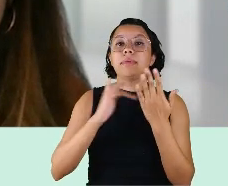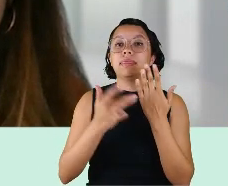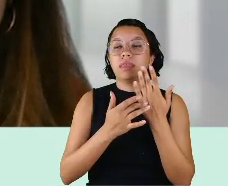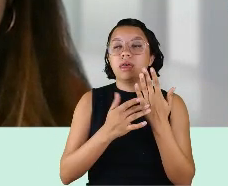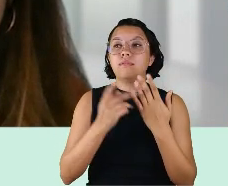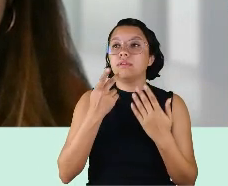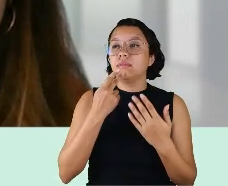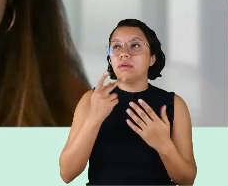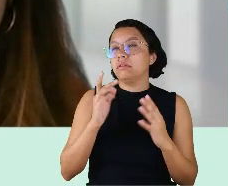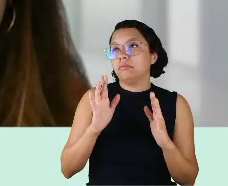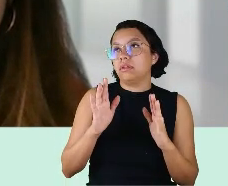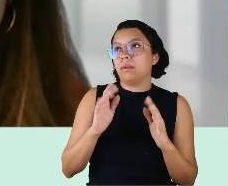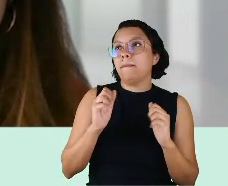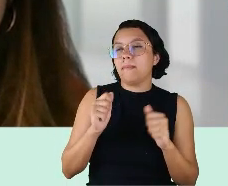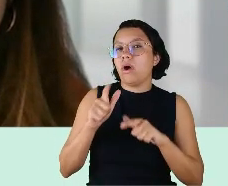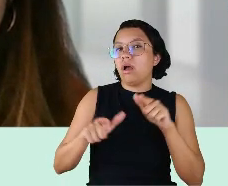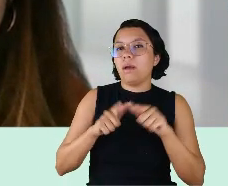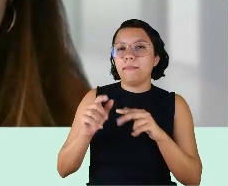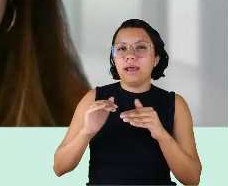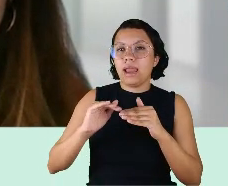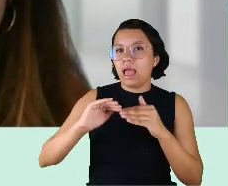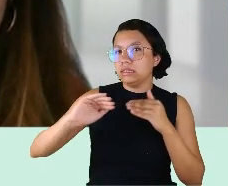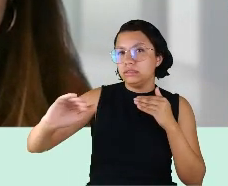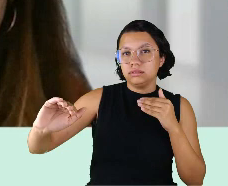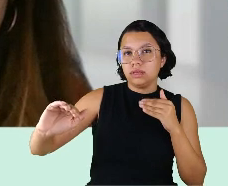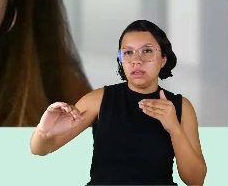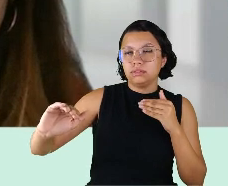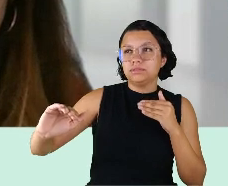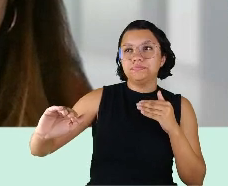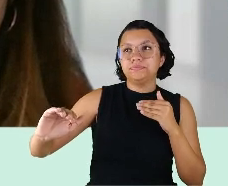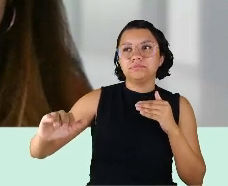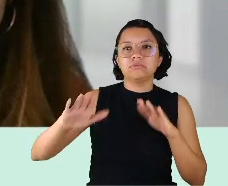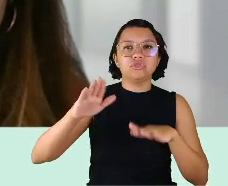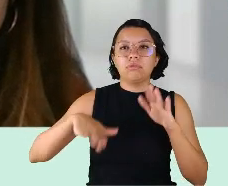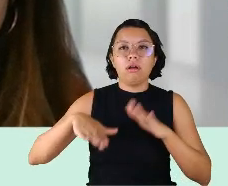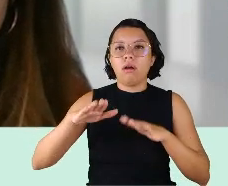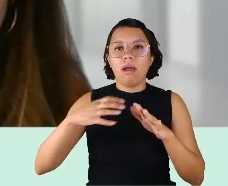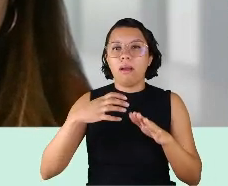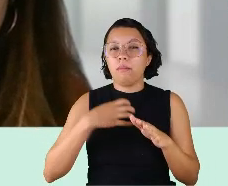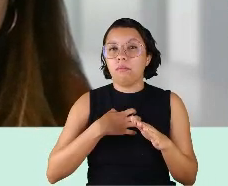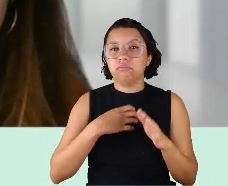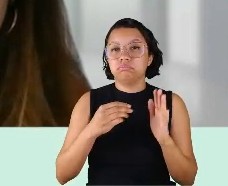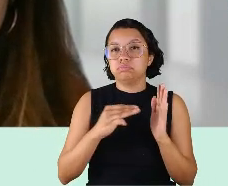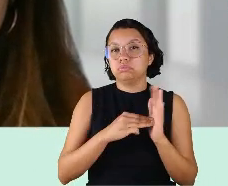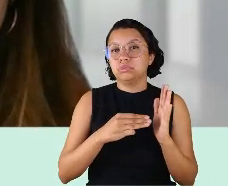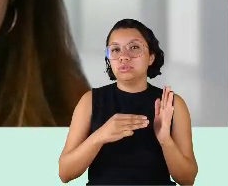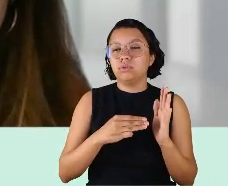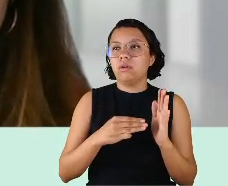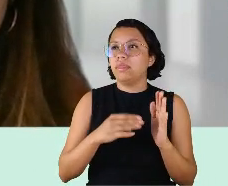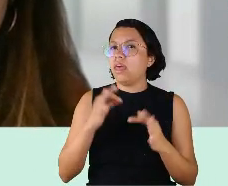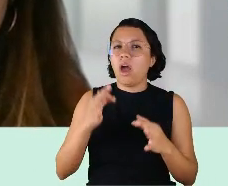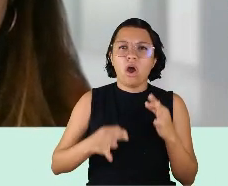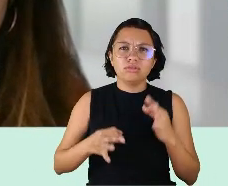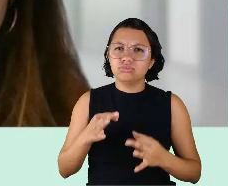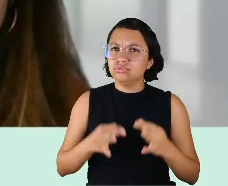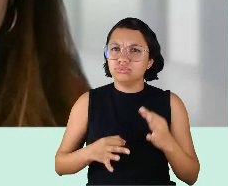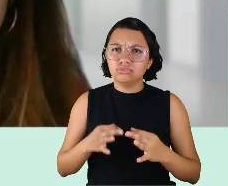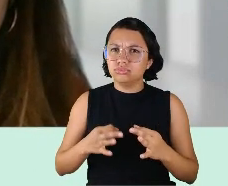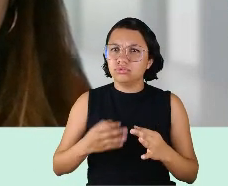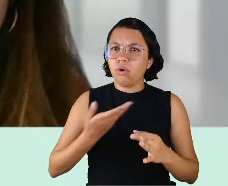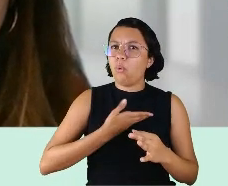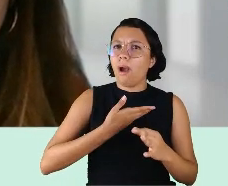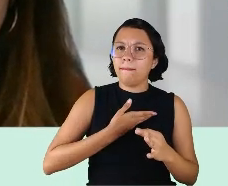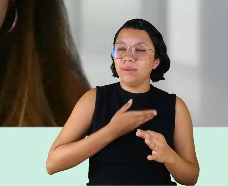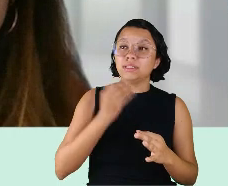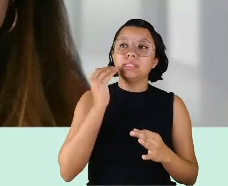entenderem, trabalhando à distância, é injusto com colegas que tentam se